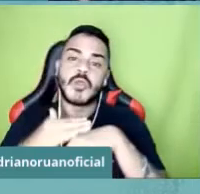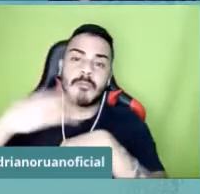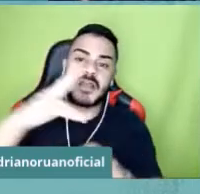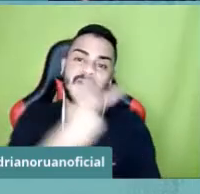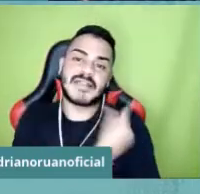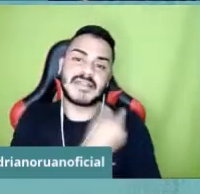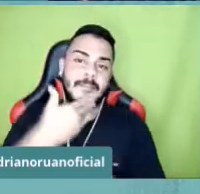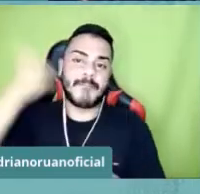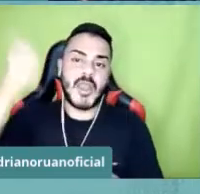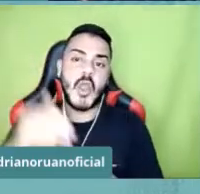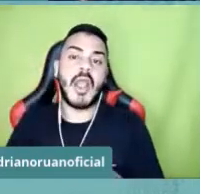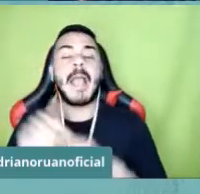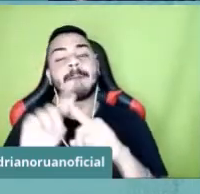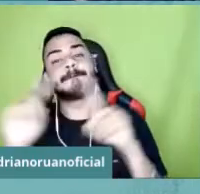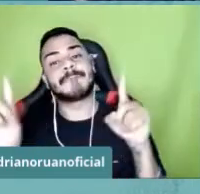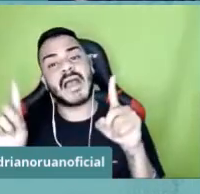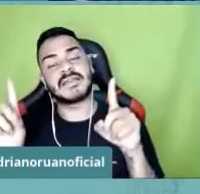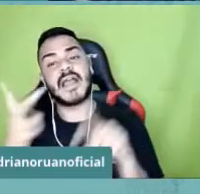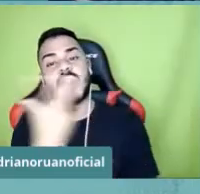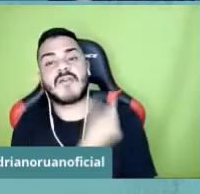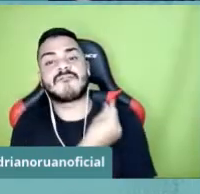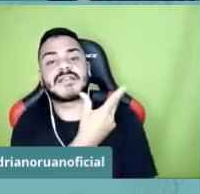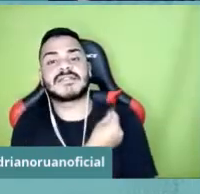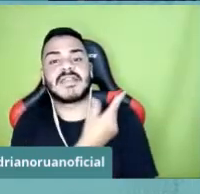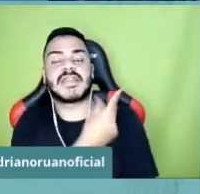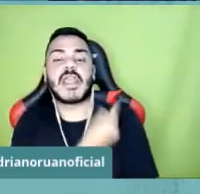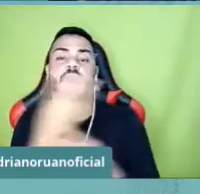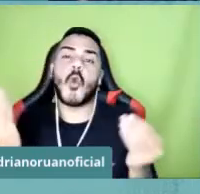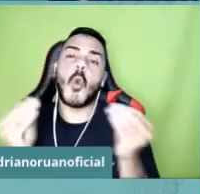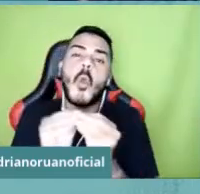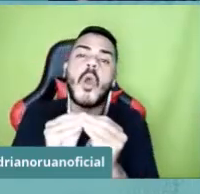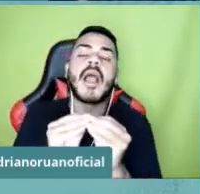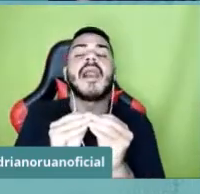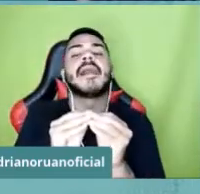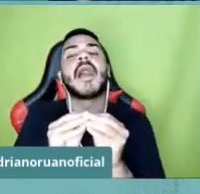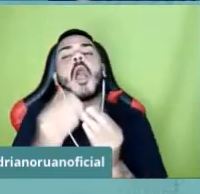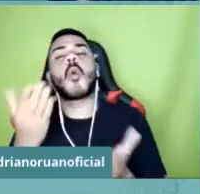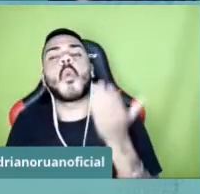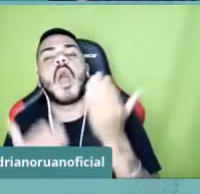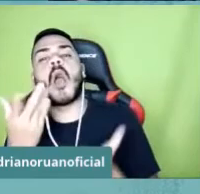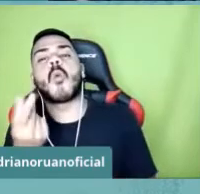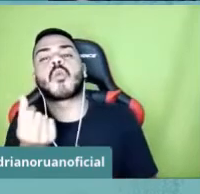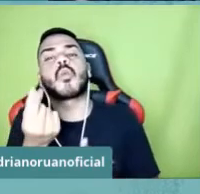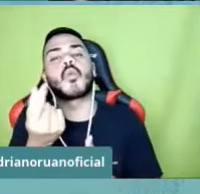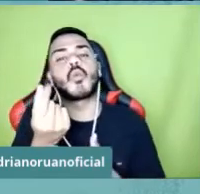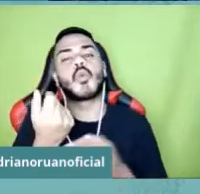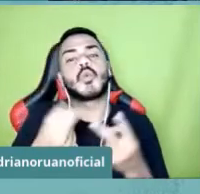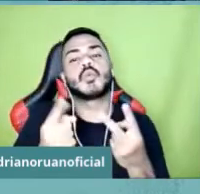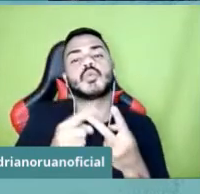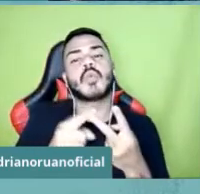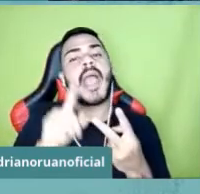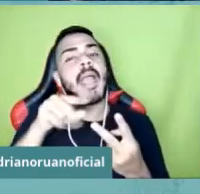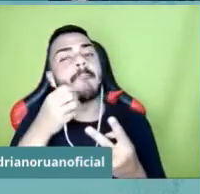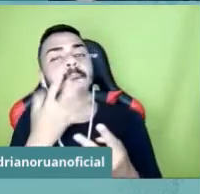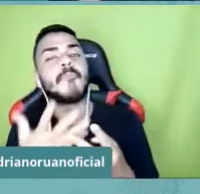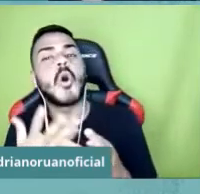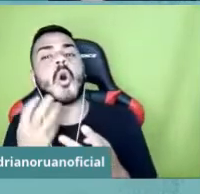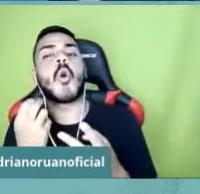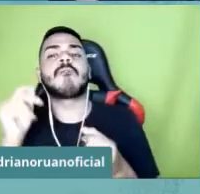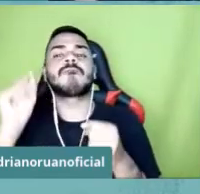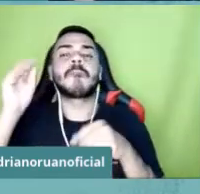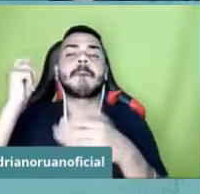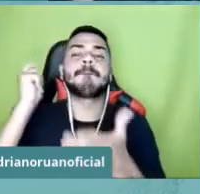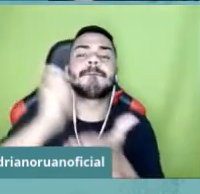Essa vacina que eu vou incorporar ela, qual que é o custo dela? Vale a pena eu, às vezes, pagar